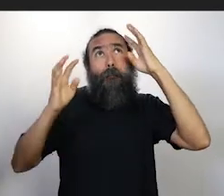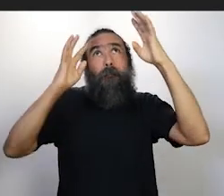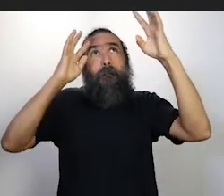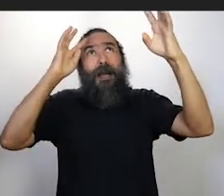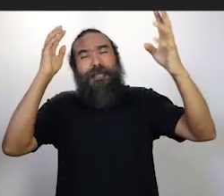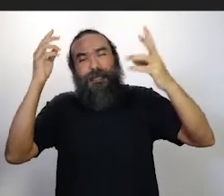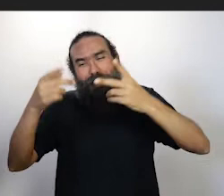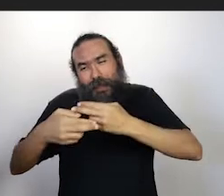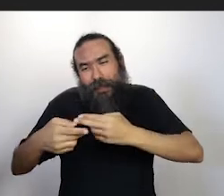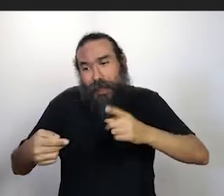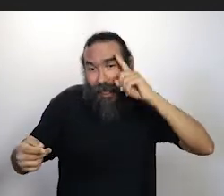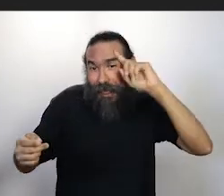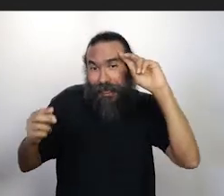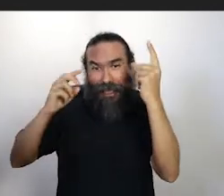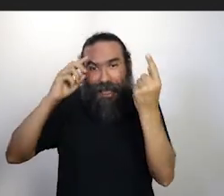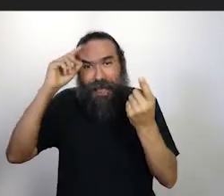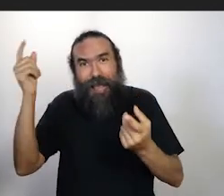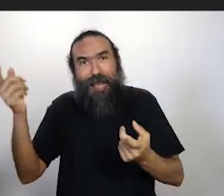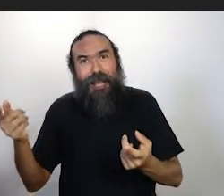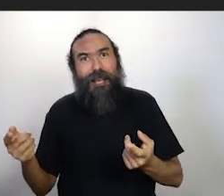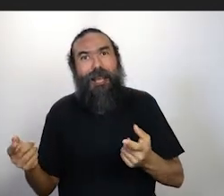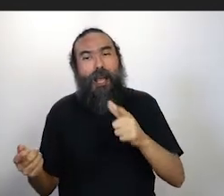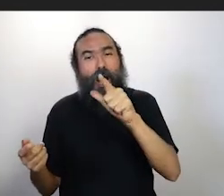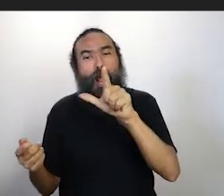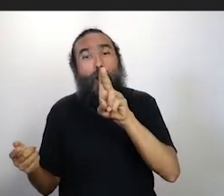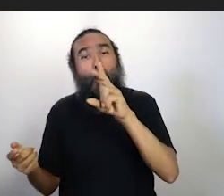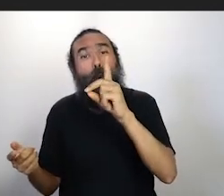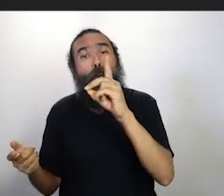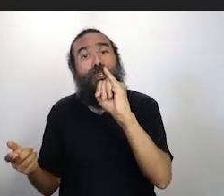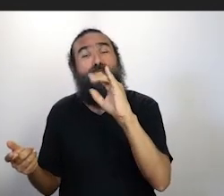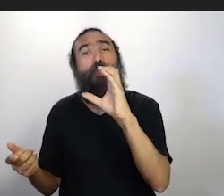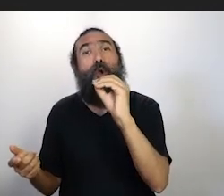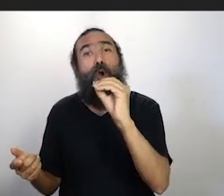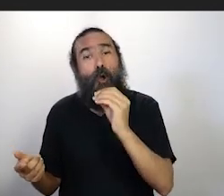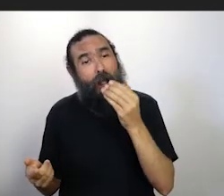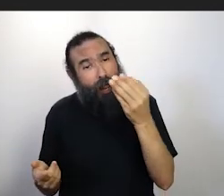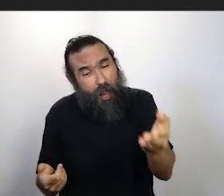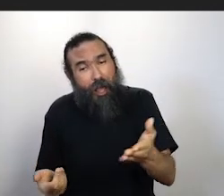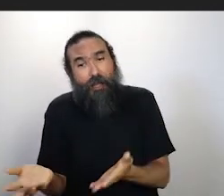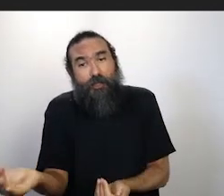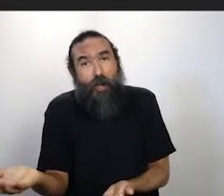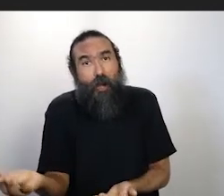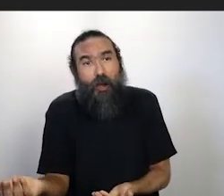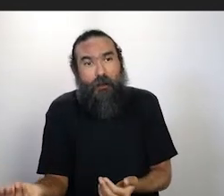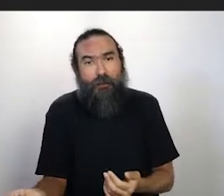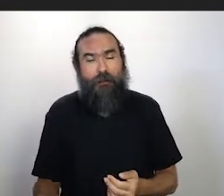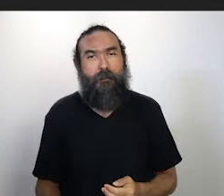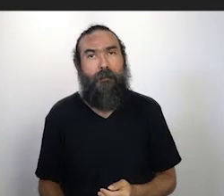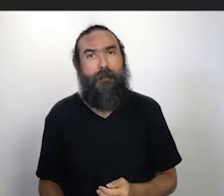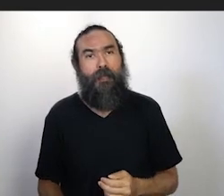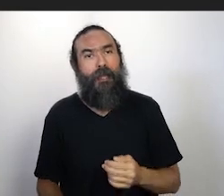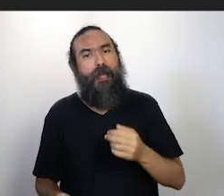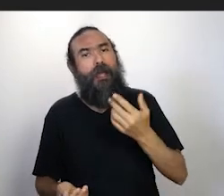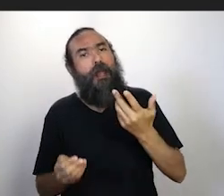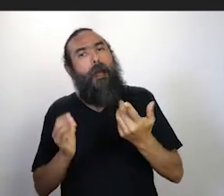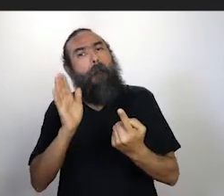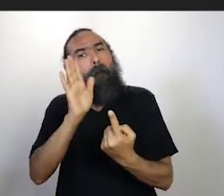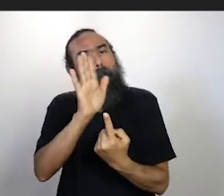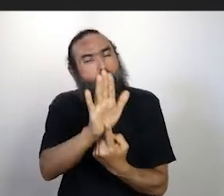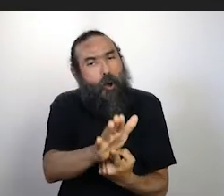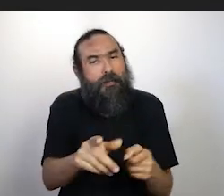no jovem, ele trabalha no lúdico, né? E ele faz um processo de incorporação dessas tradições e